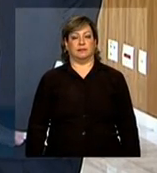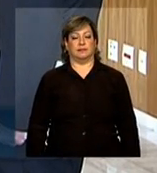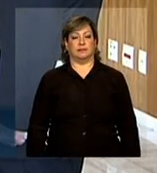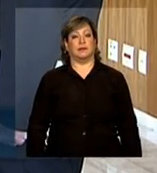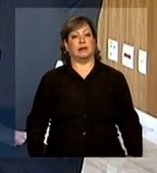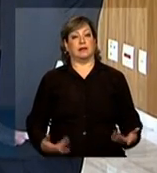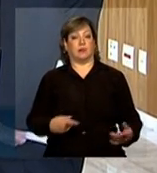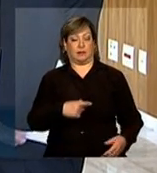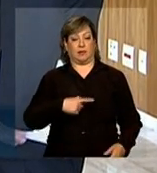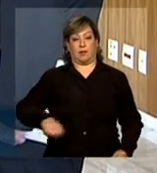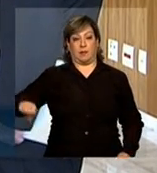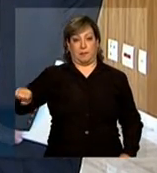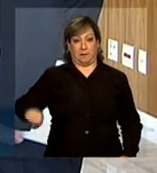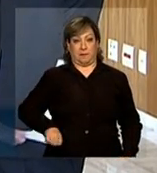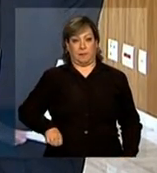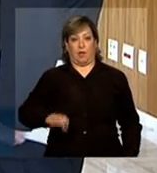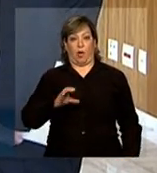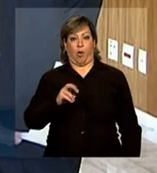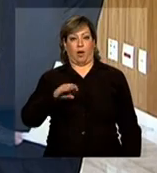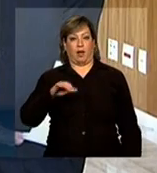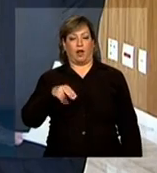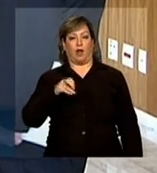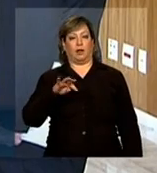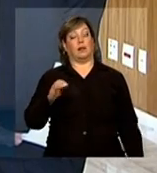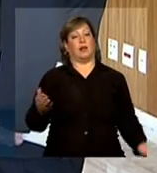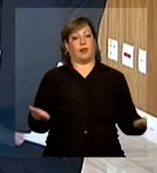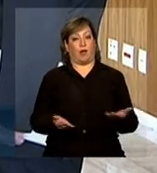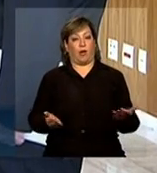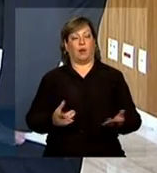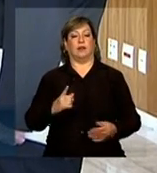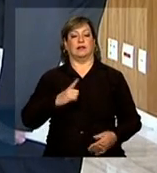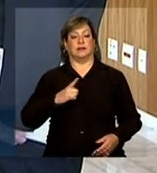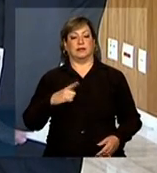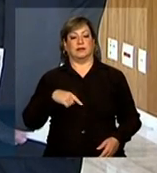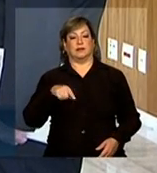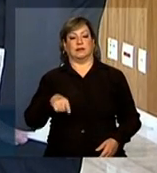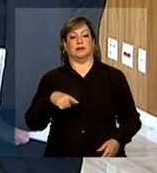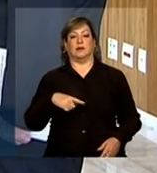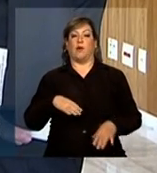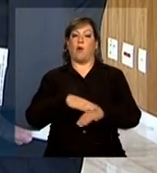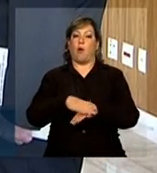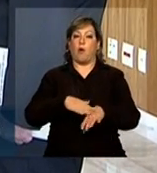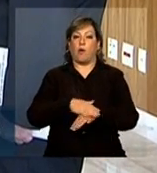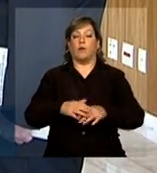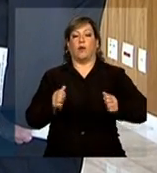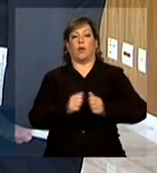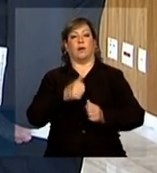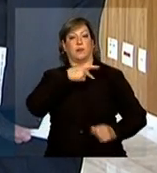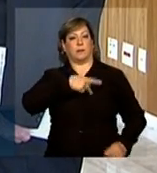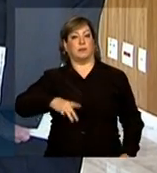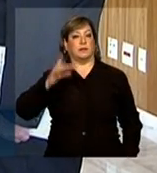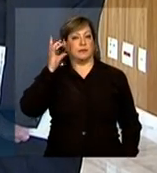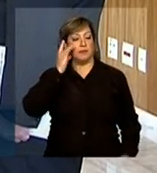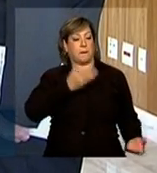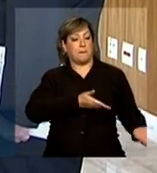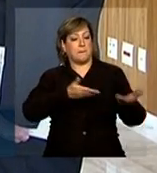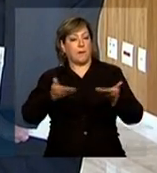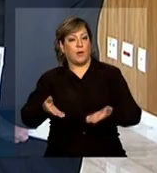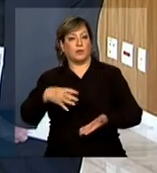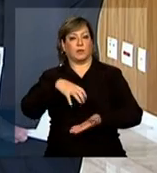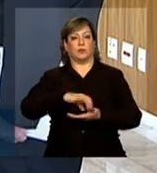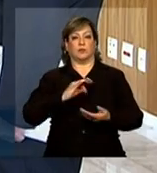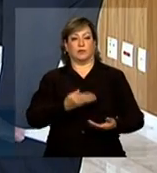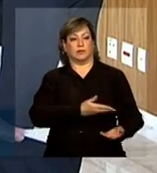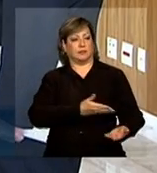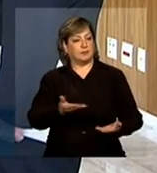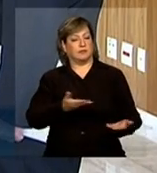Então, o embaixador da Coreia do Norte, neste momento, então, conversa com a presidenta, se apresenta à presidenta